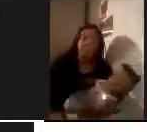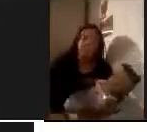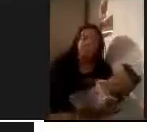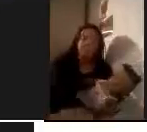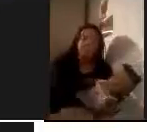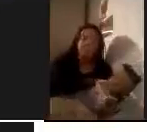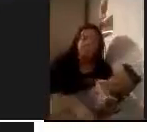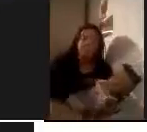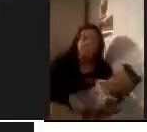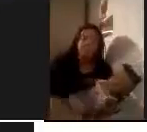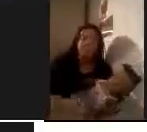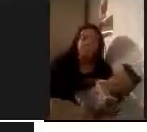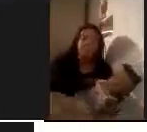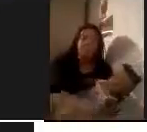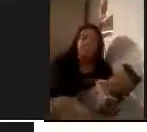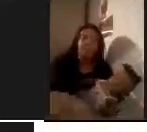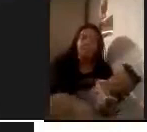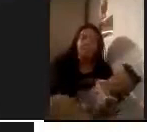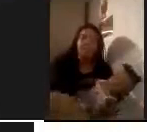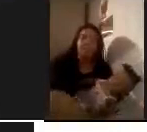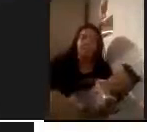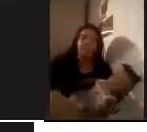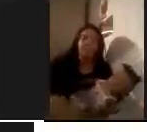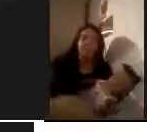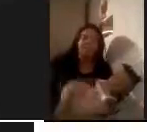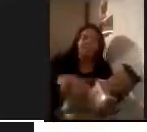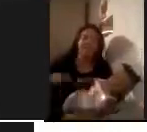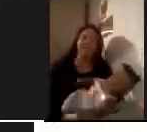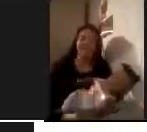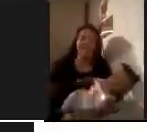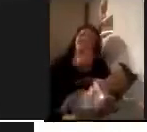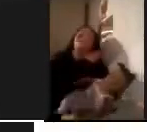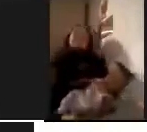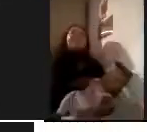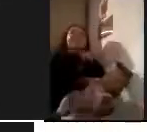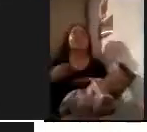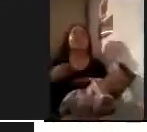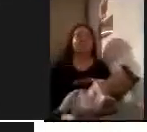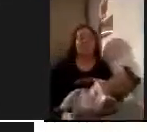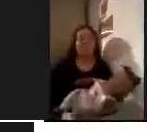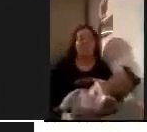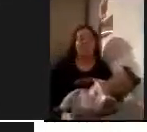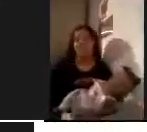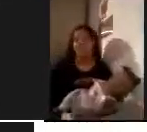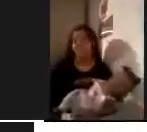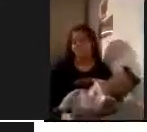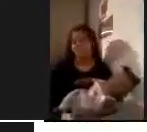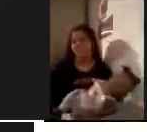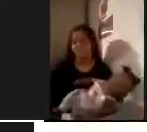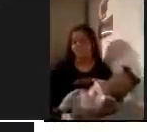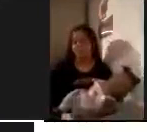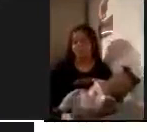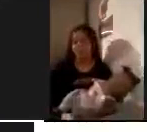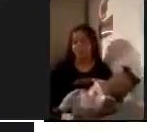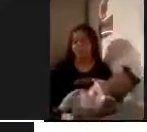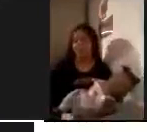ele tem para a vida toda? Milhões. Milhões. Ele produz infinitamente, certo? Uhum.